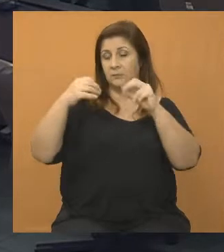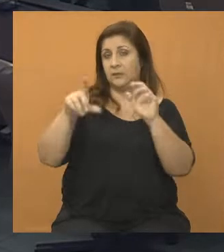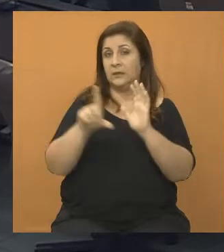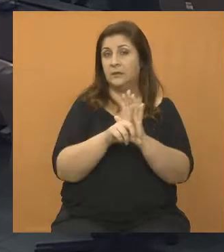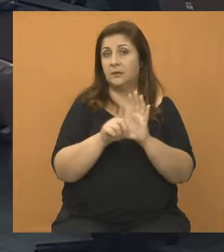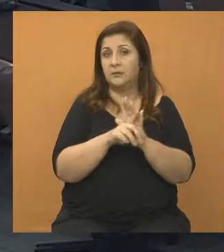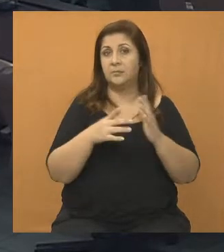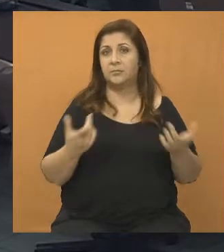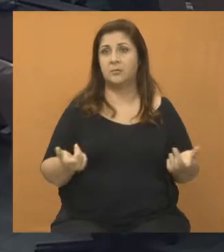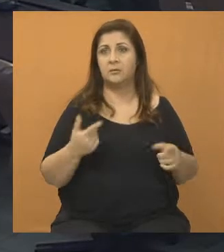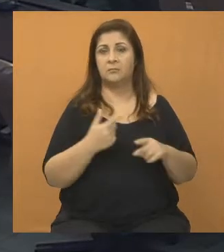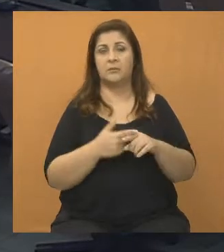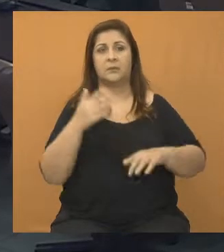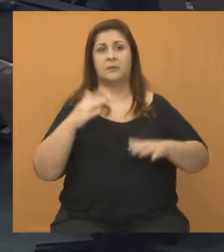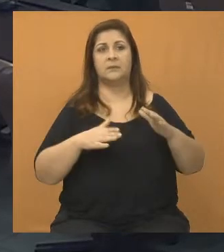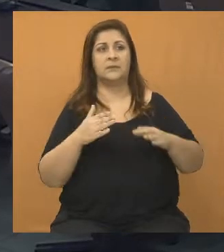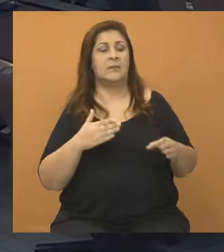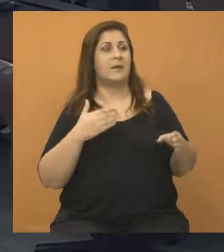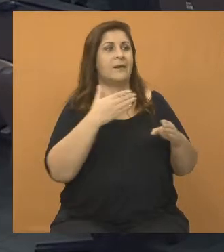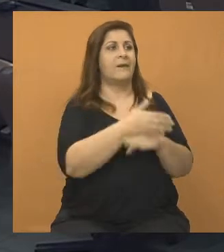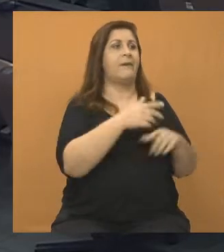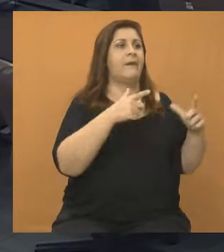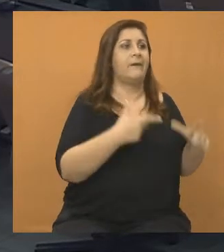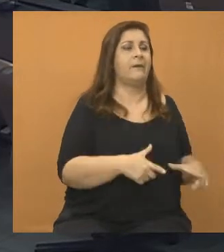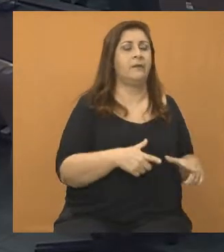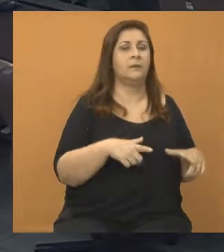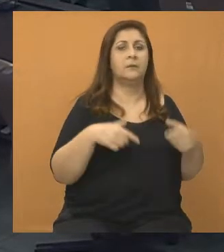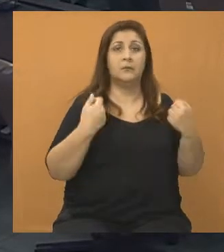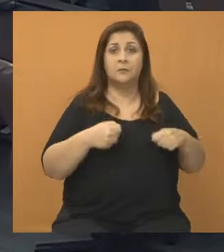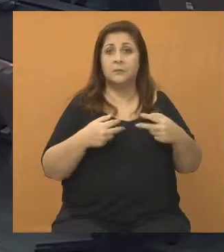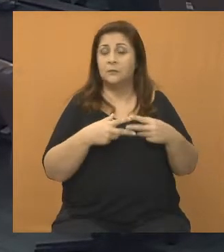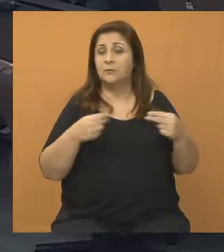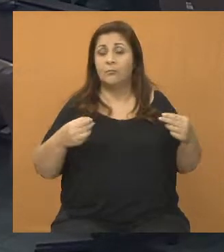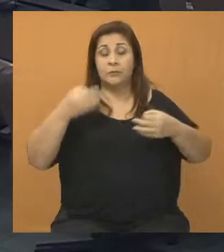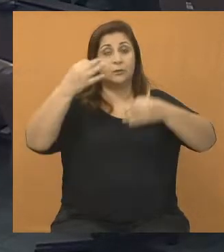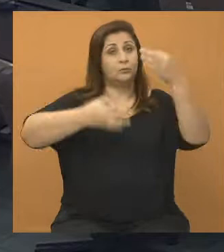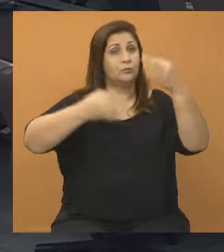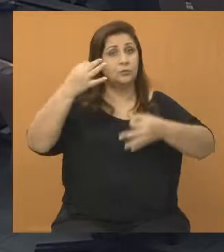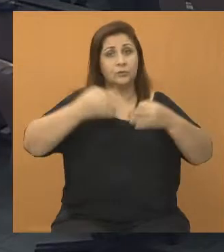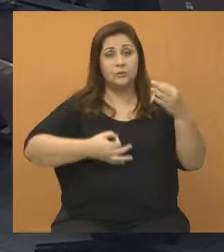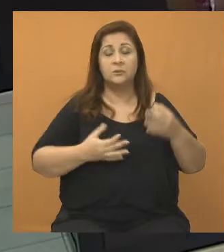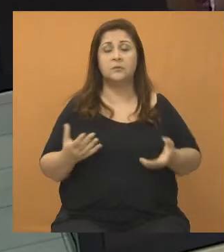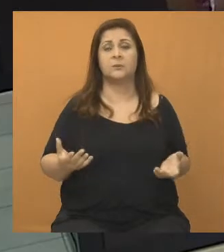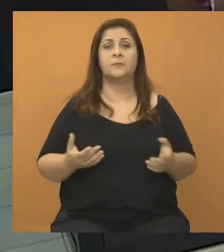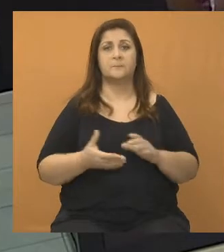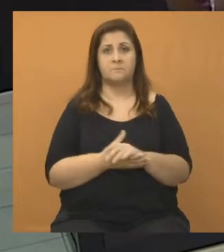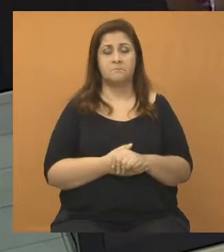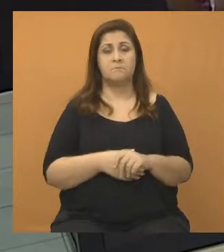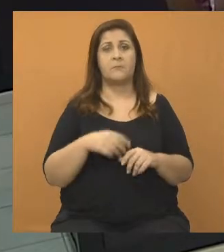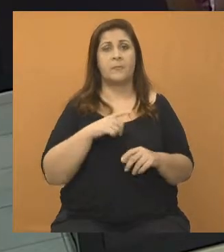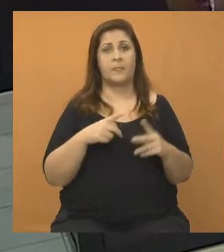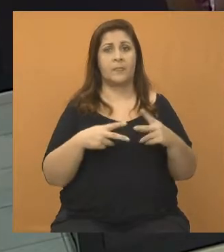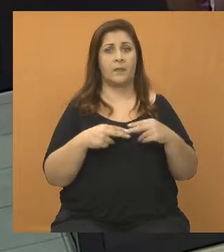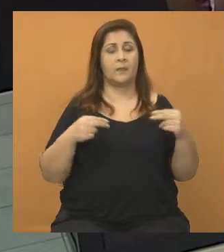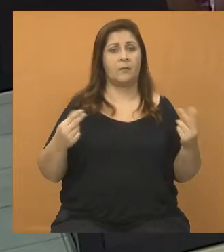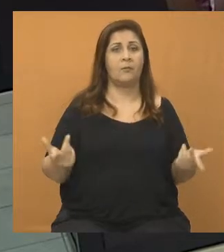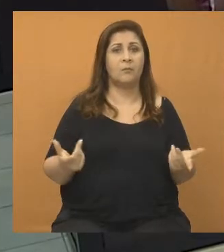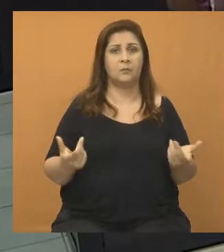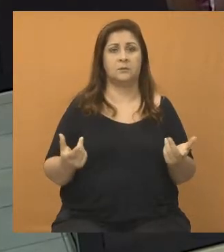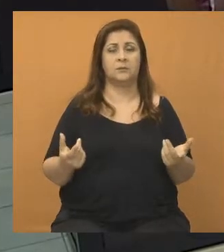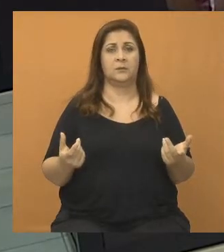área às vezes é invadida, você depende de uma decisão judicial. Então, alguns casos que é um pouco